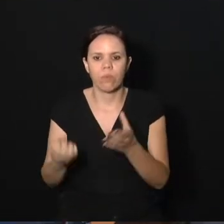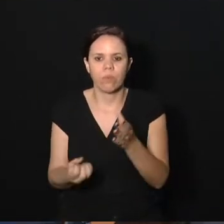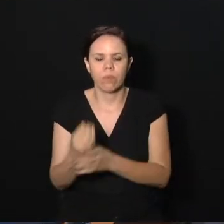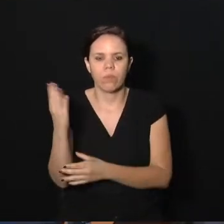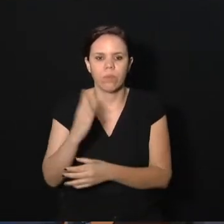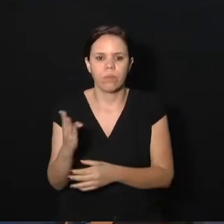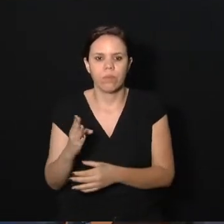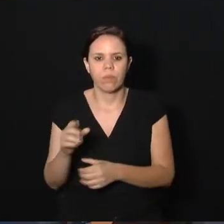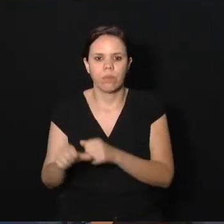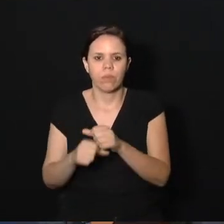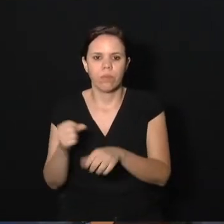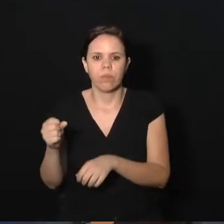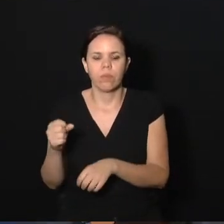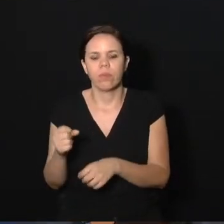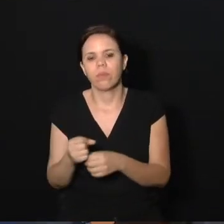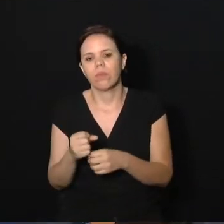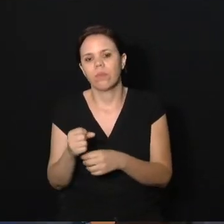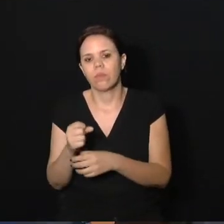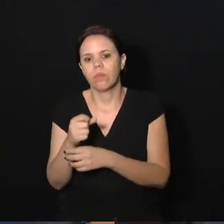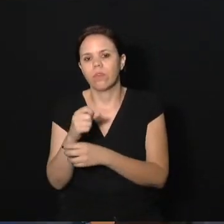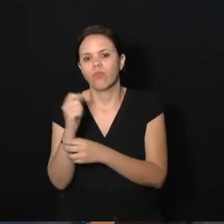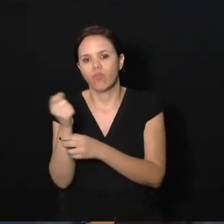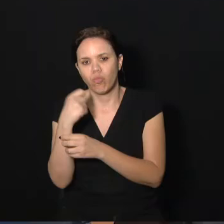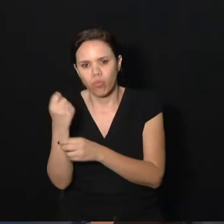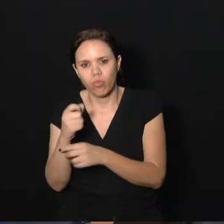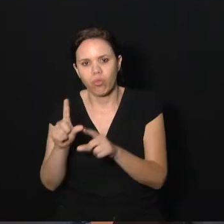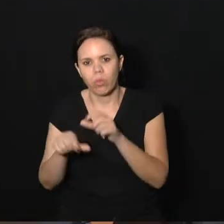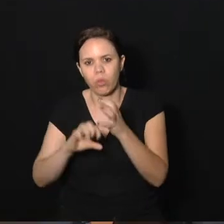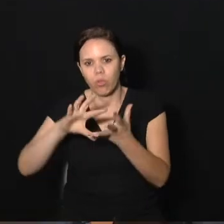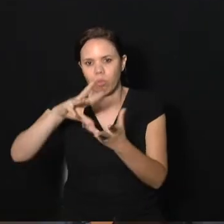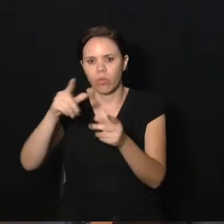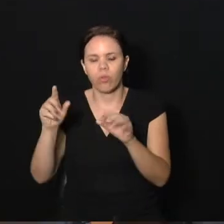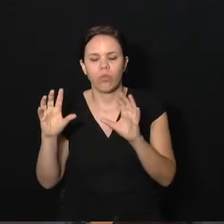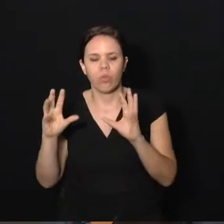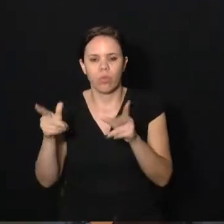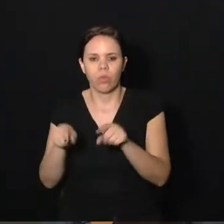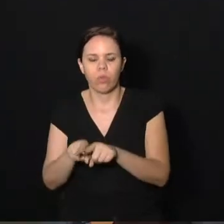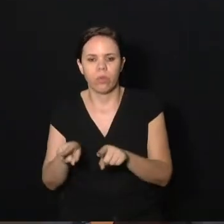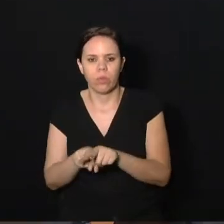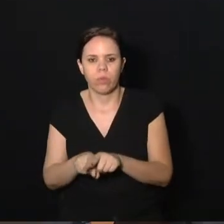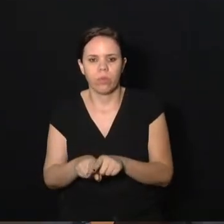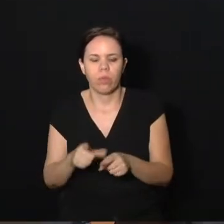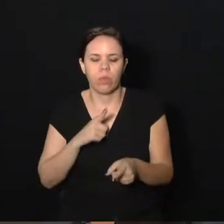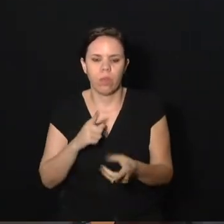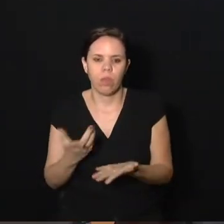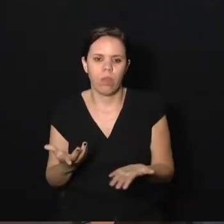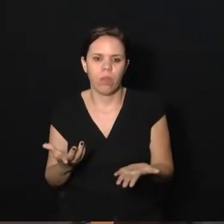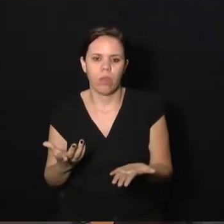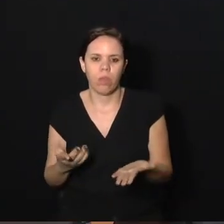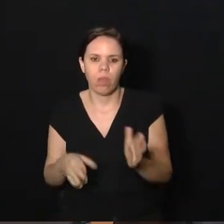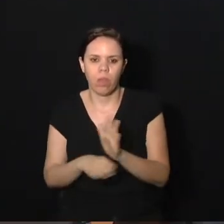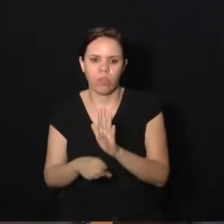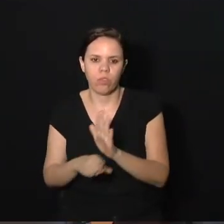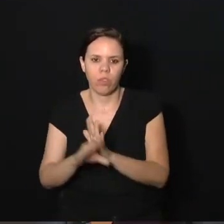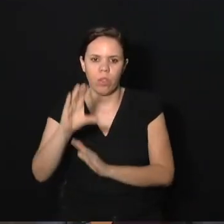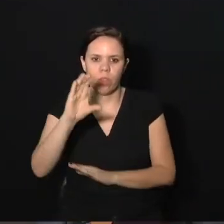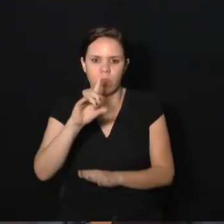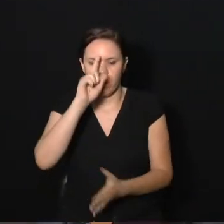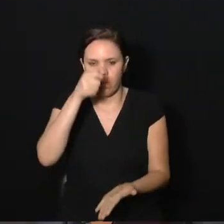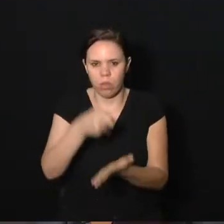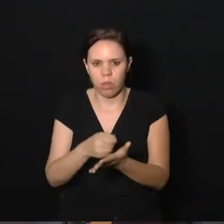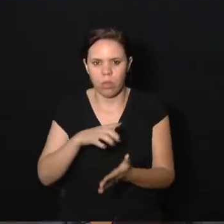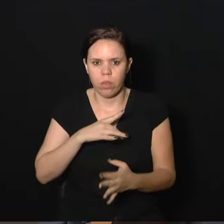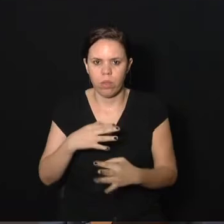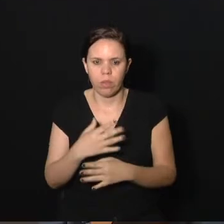virou case em Porto Alegre e virou case no mundo todo. Então, hoje a gente também exportou uma solução que é a participação do cidadão na decisão da